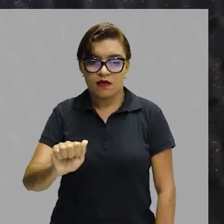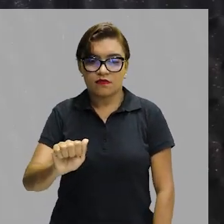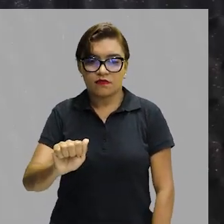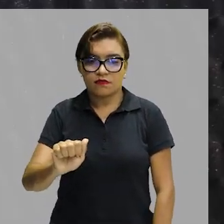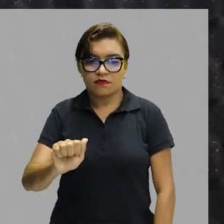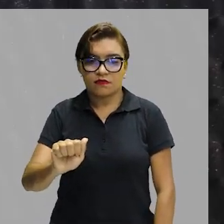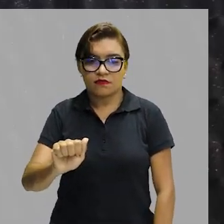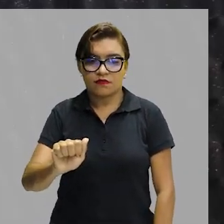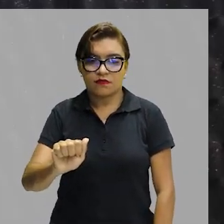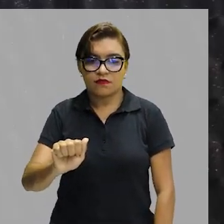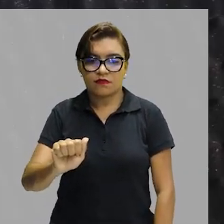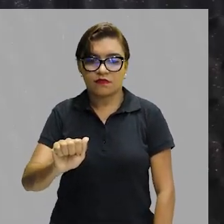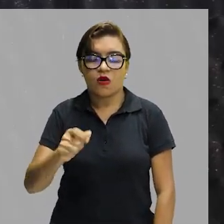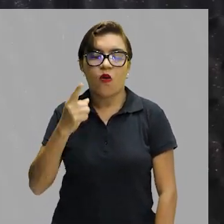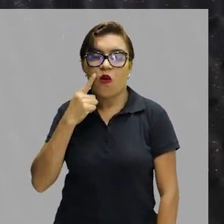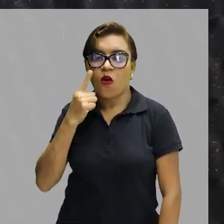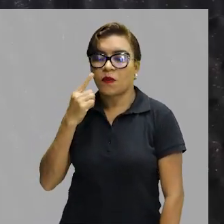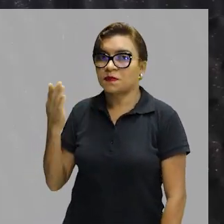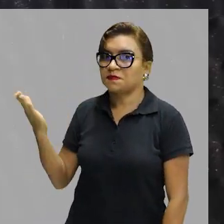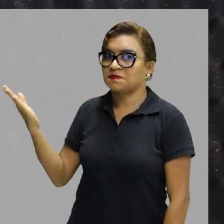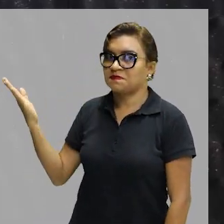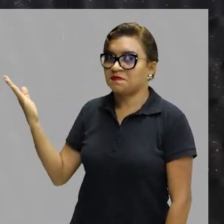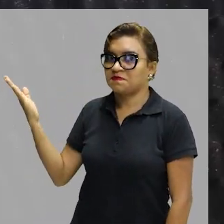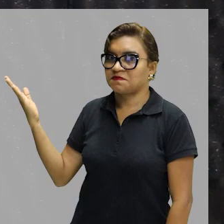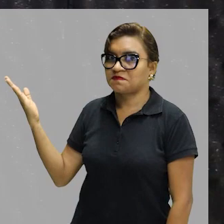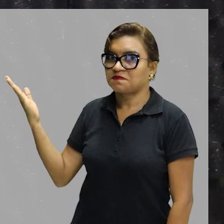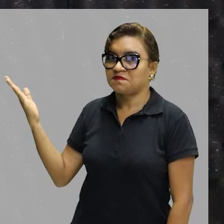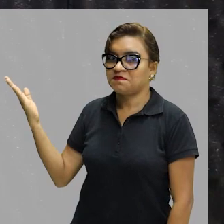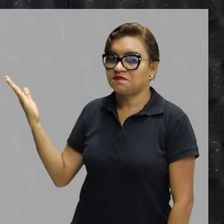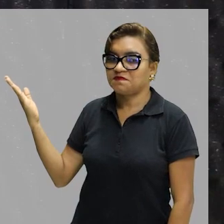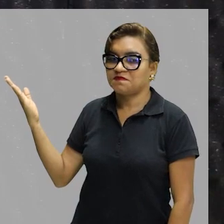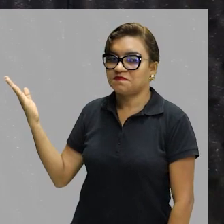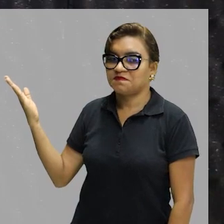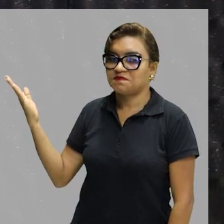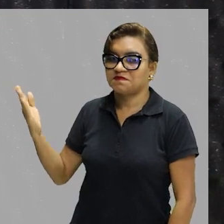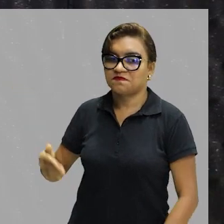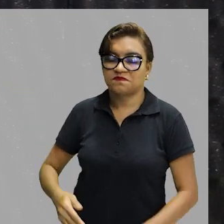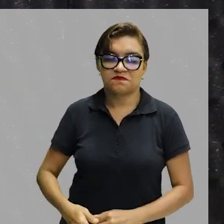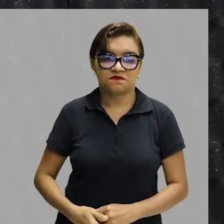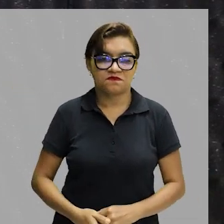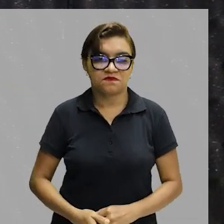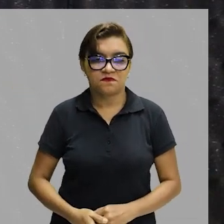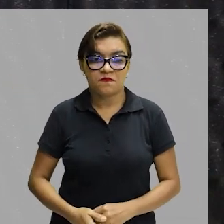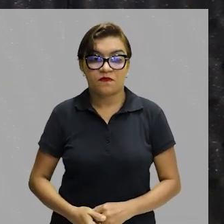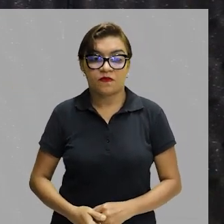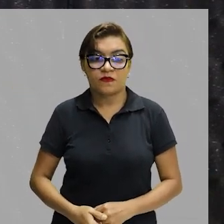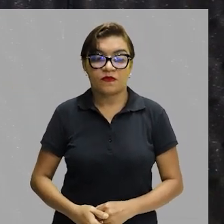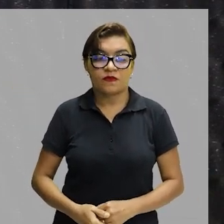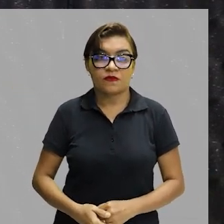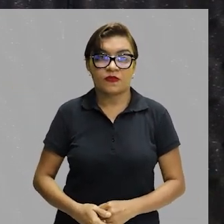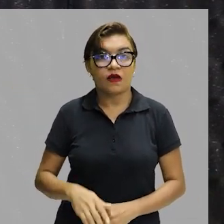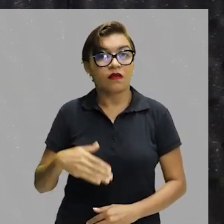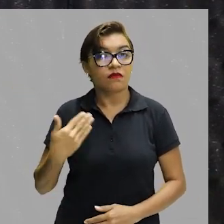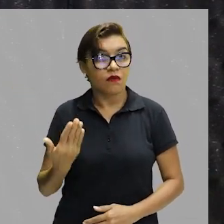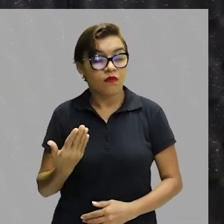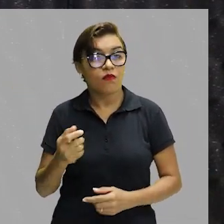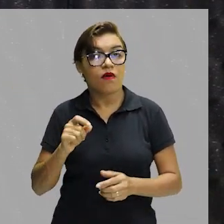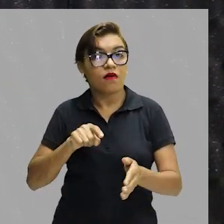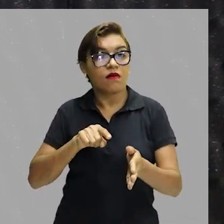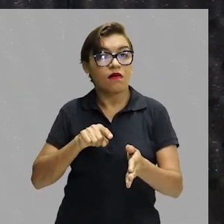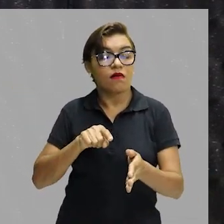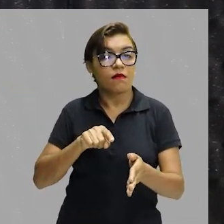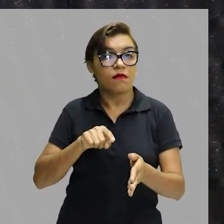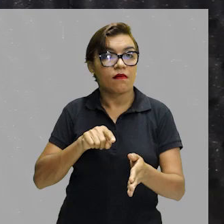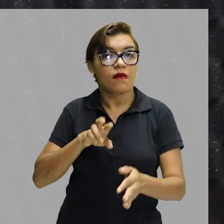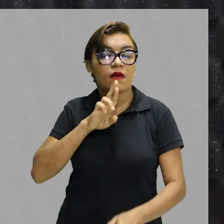está dizendo uma família anterior. Tem que ser uma família na frente. Então, a resposta correta